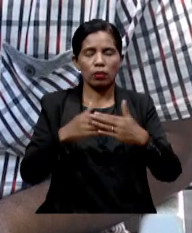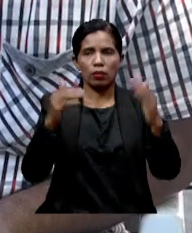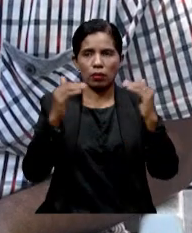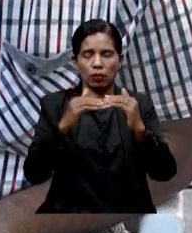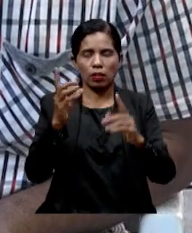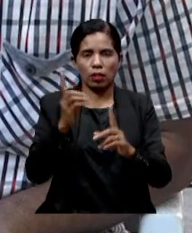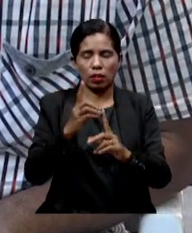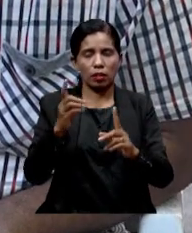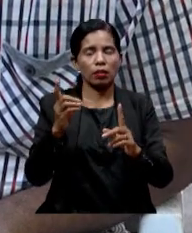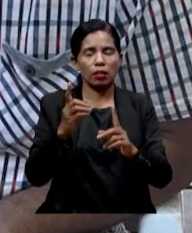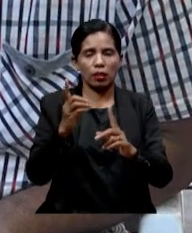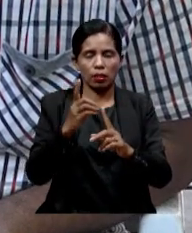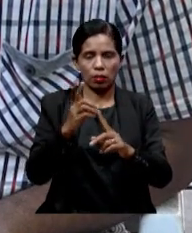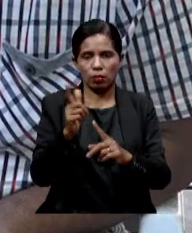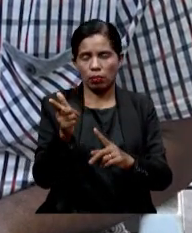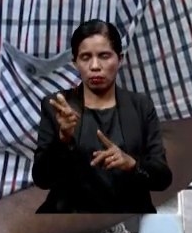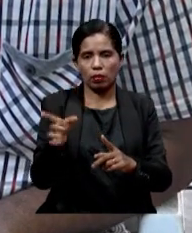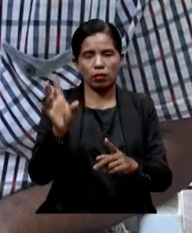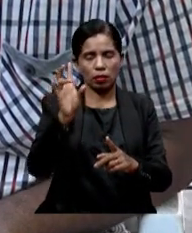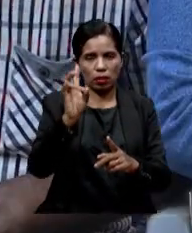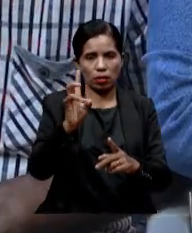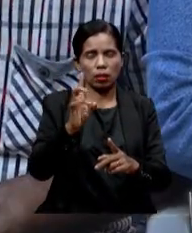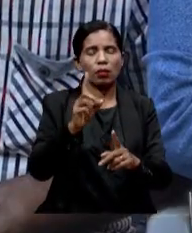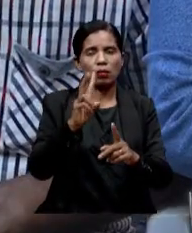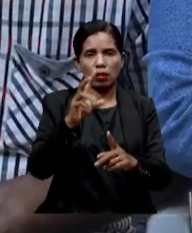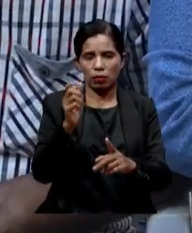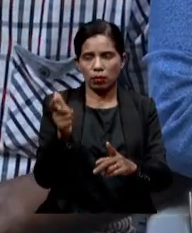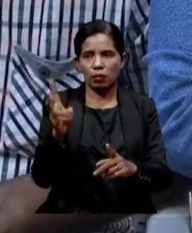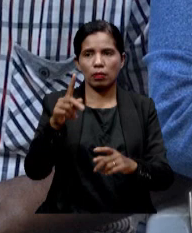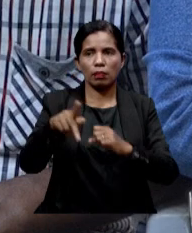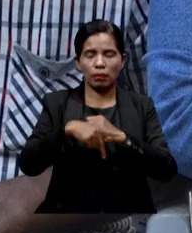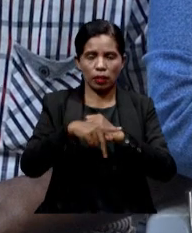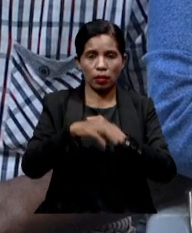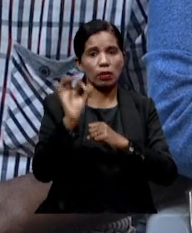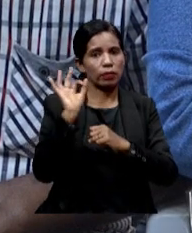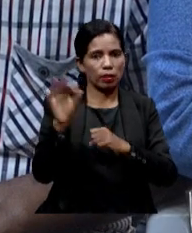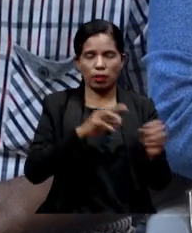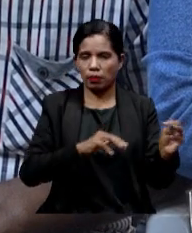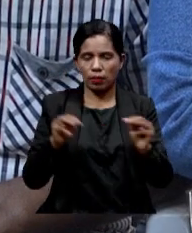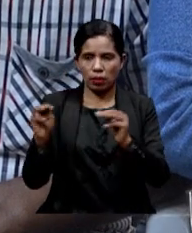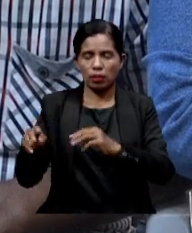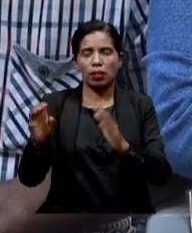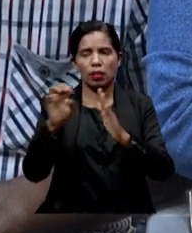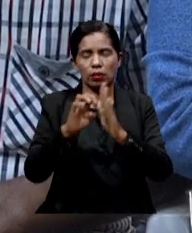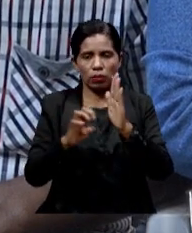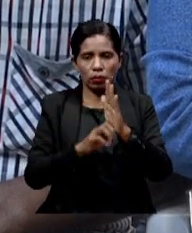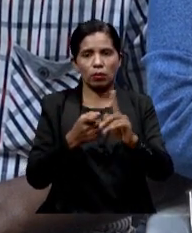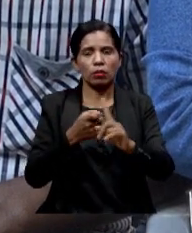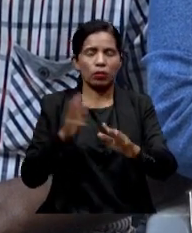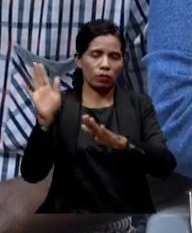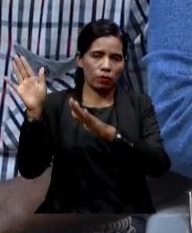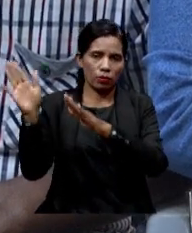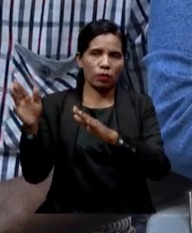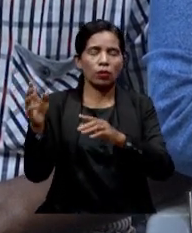loron dahulu 27 de maio 2022. Partido Frente Mudança, nia estrutura, usi base,